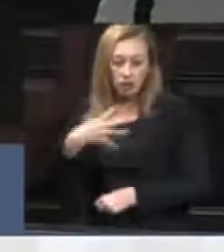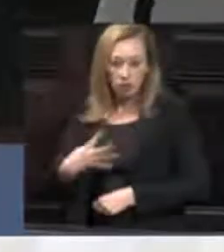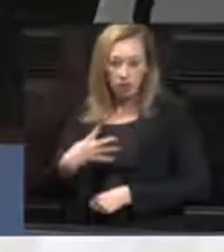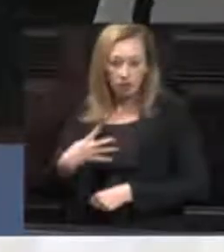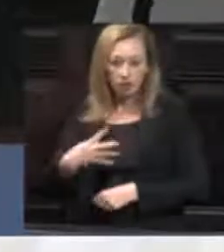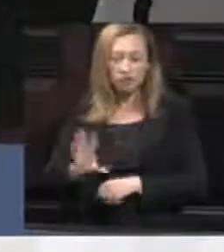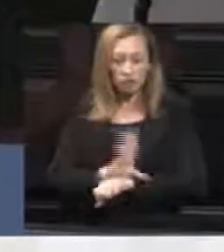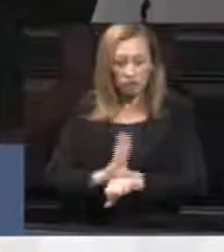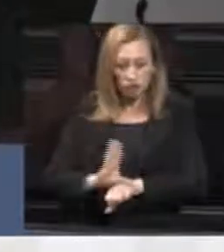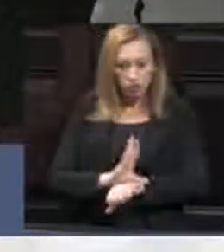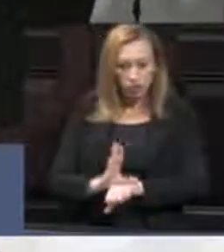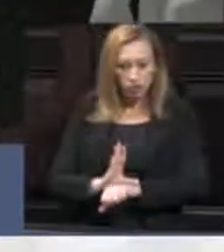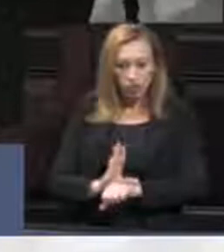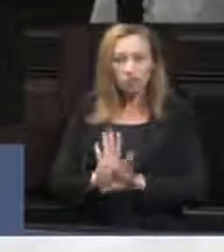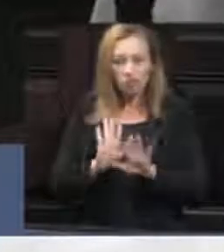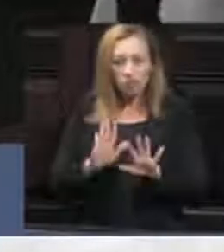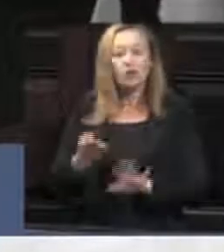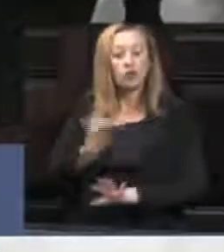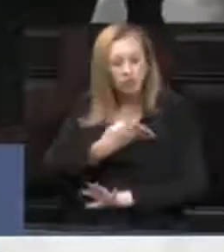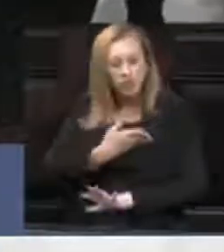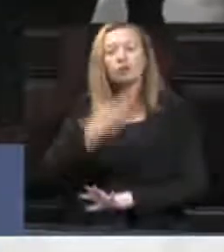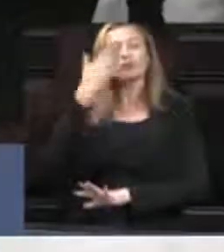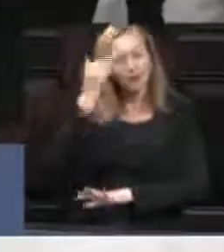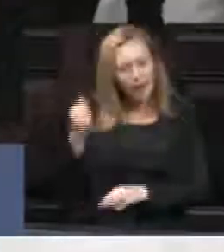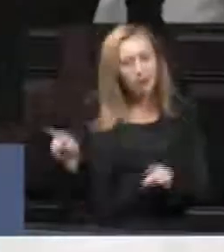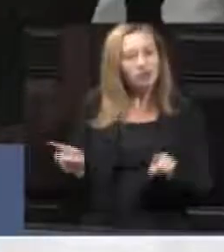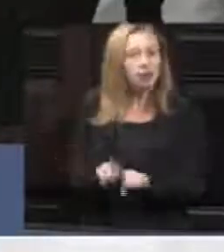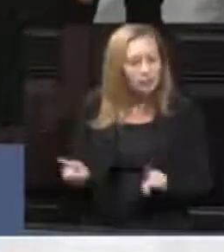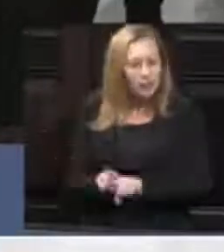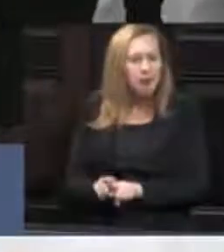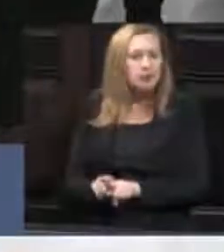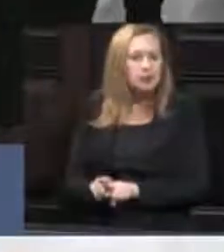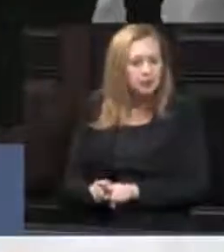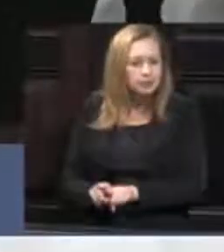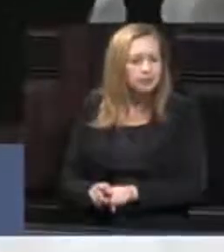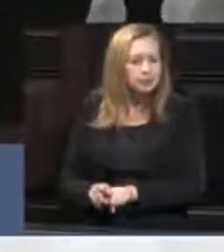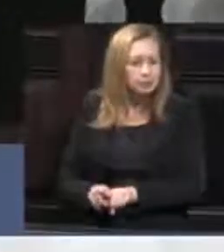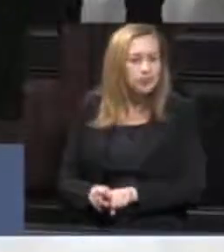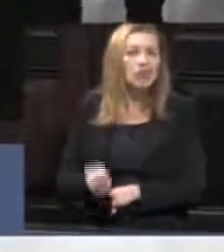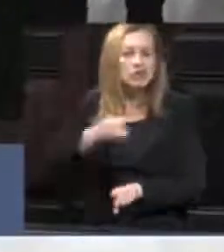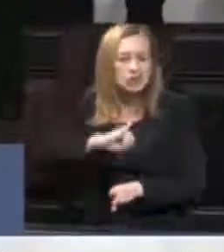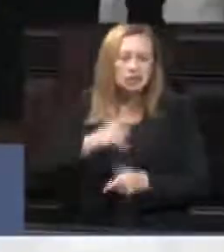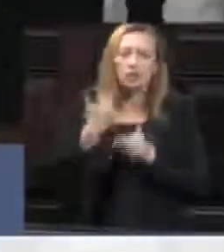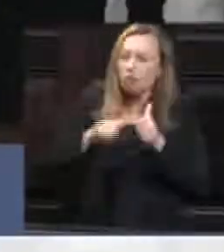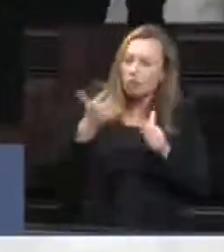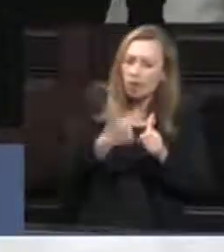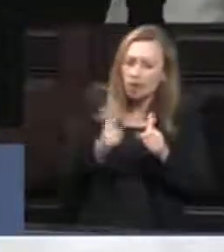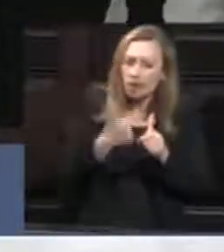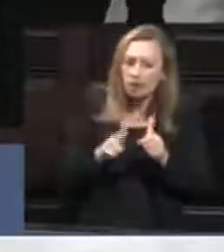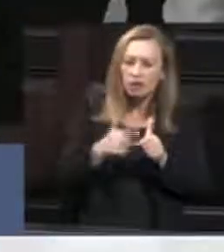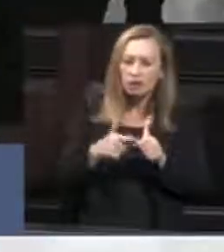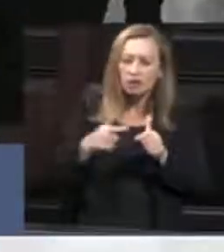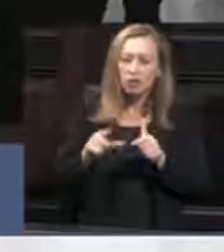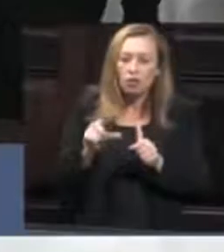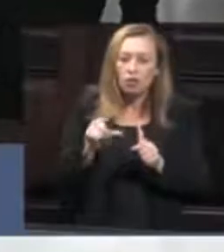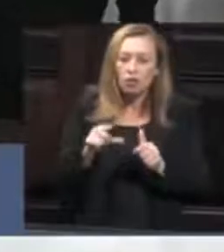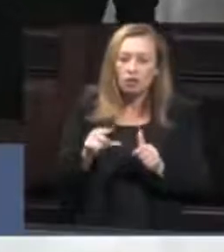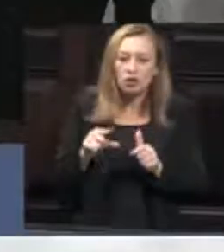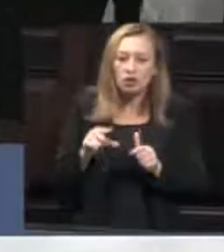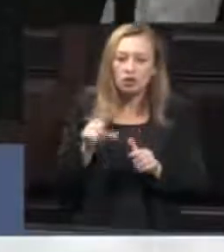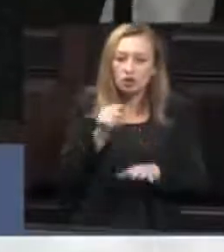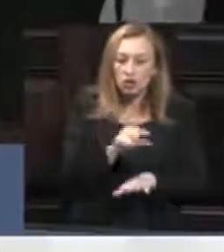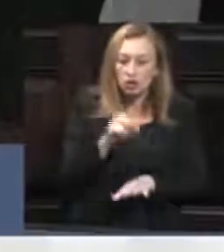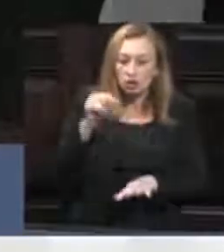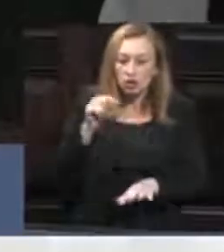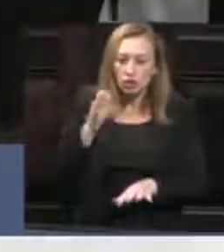Constituição Estadual. Vossa Excelência sabe também que se o problema for a indicação da fonte de custeio,